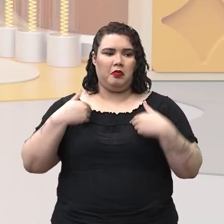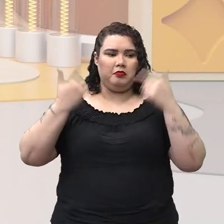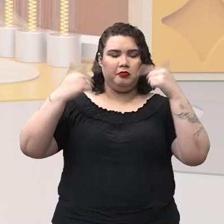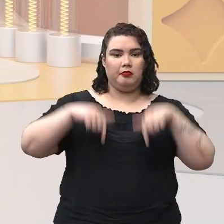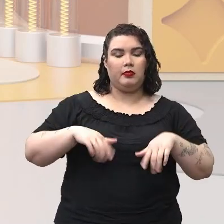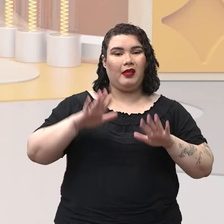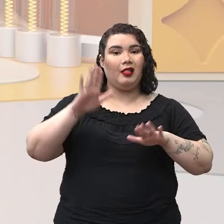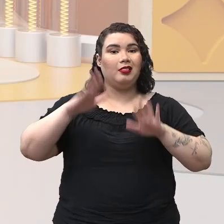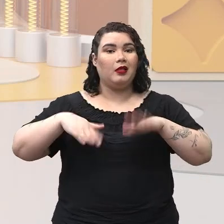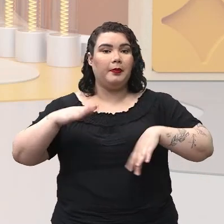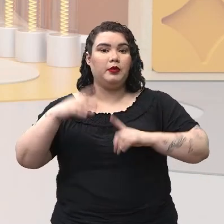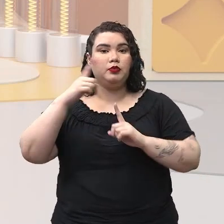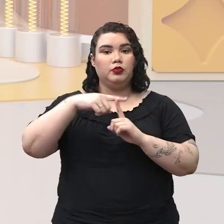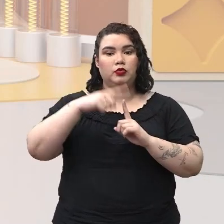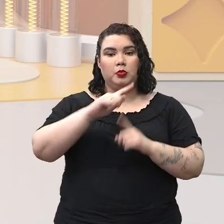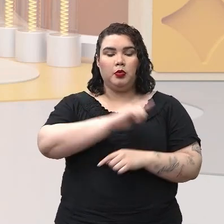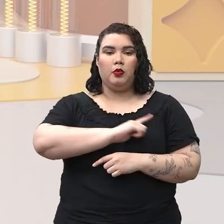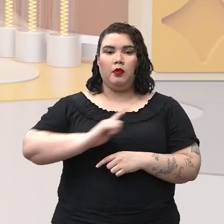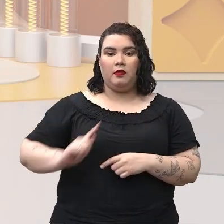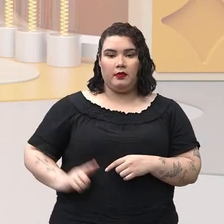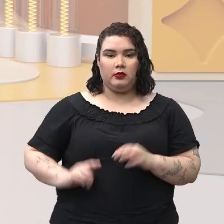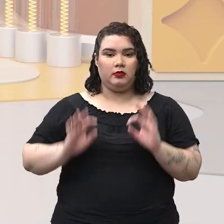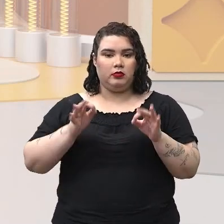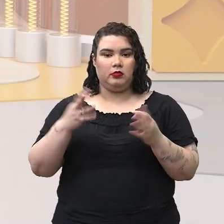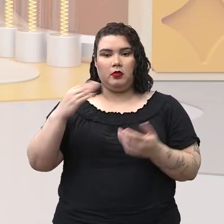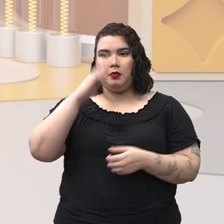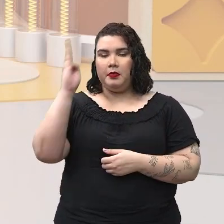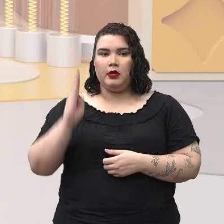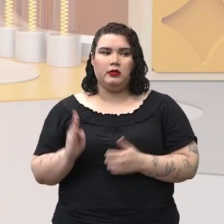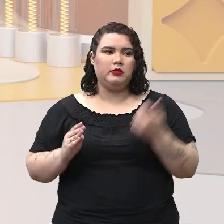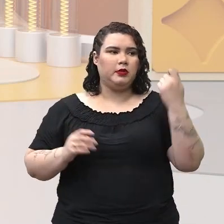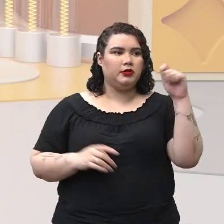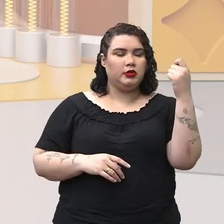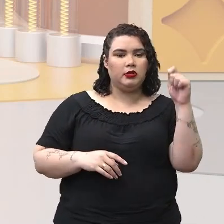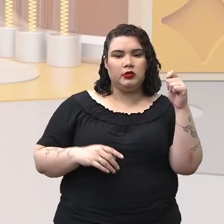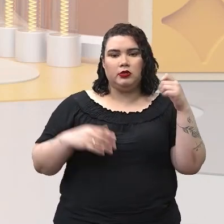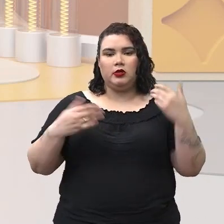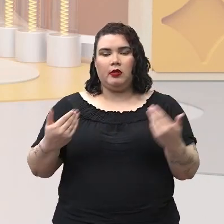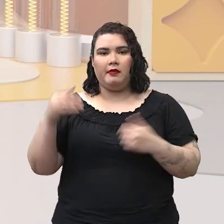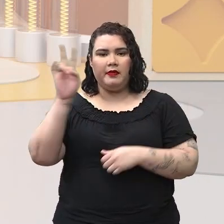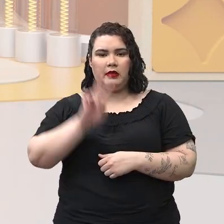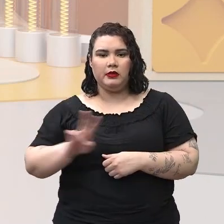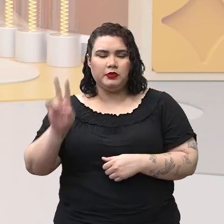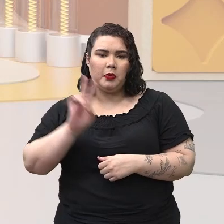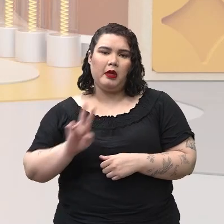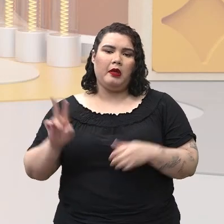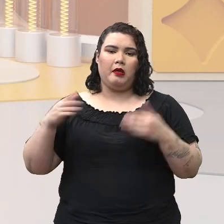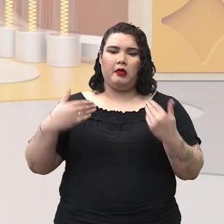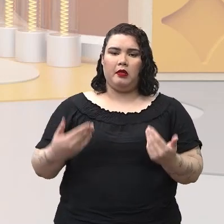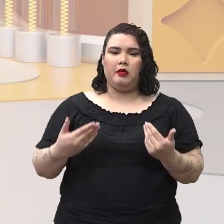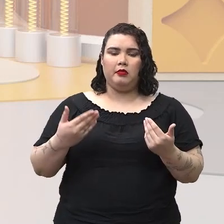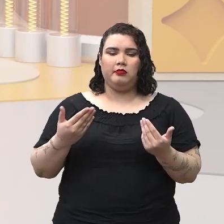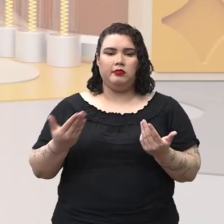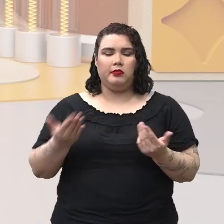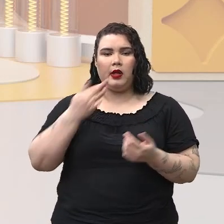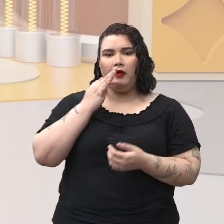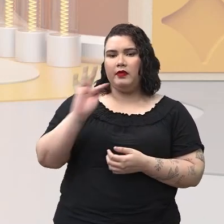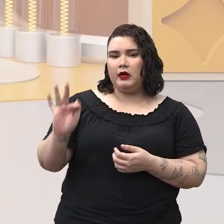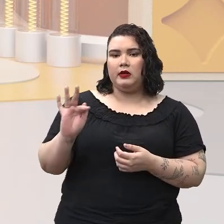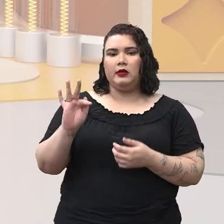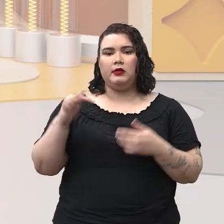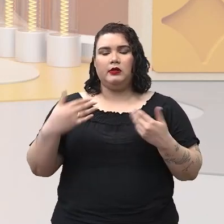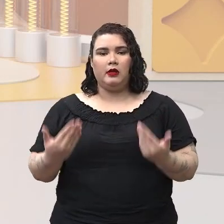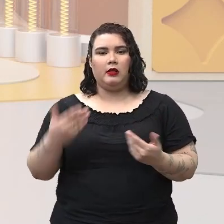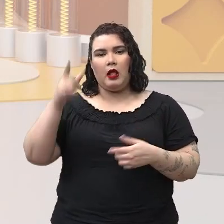Depende muito do tipo de governo, né? No Brasil, na Argentina, na Venezuela, na França,